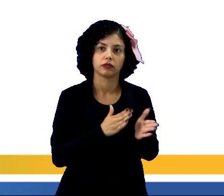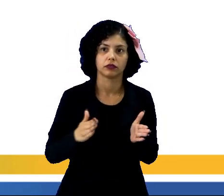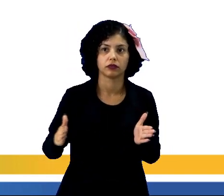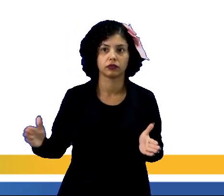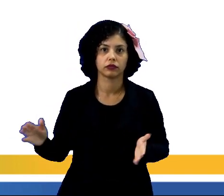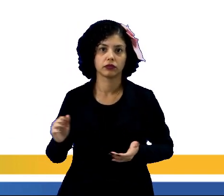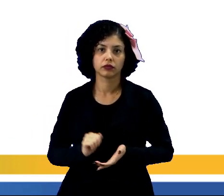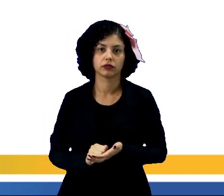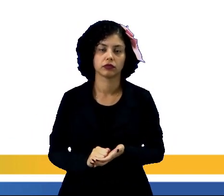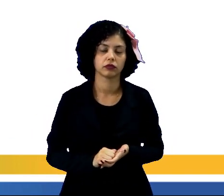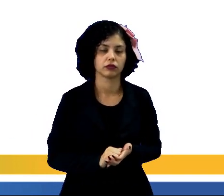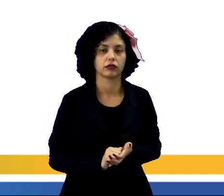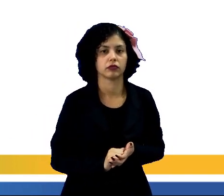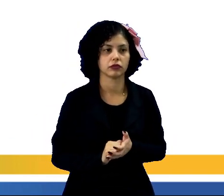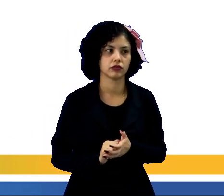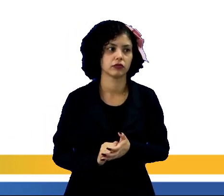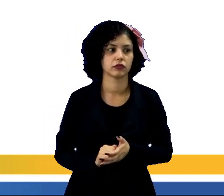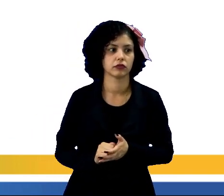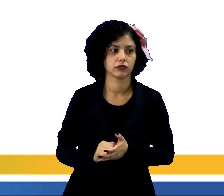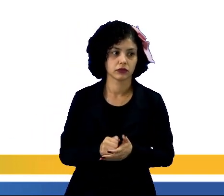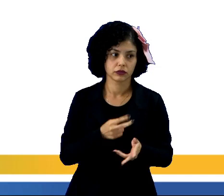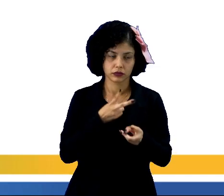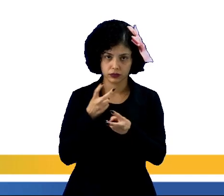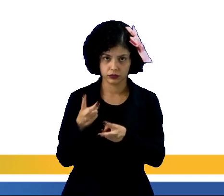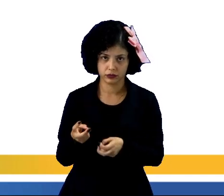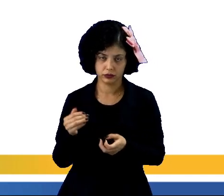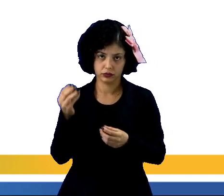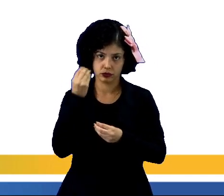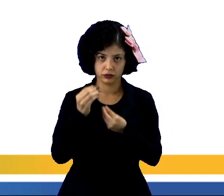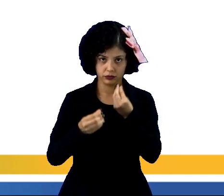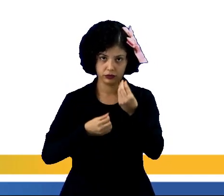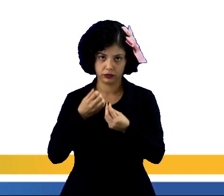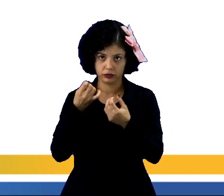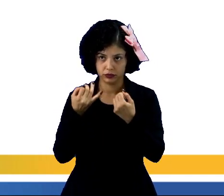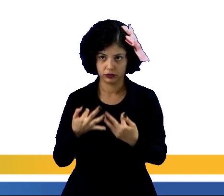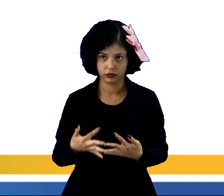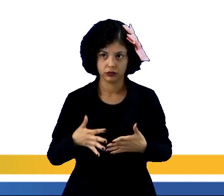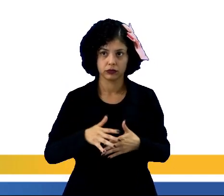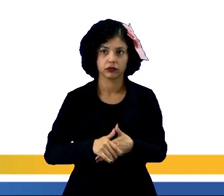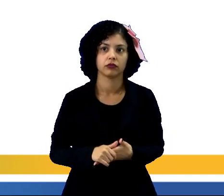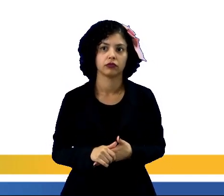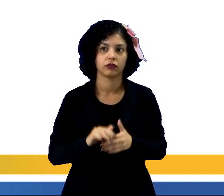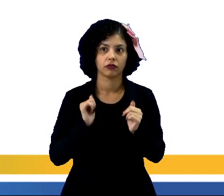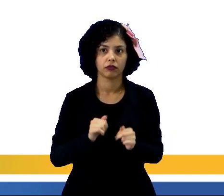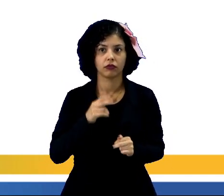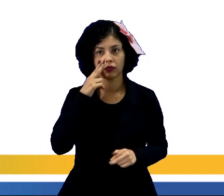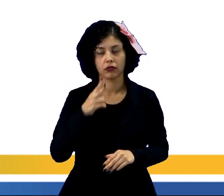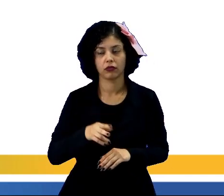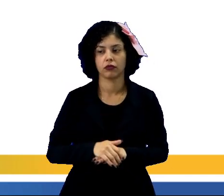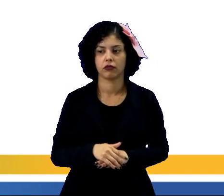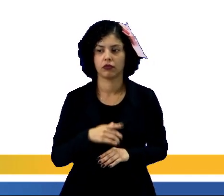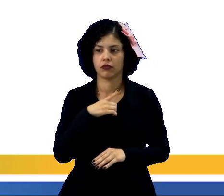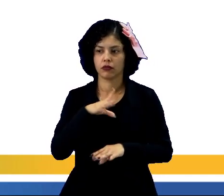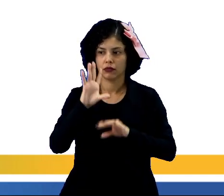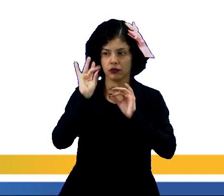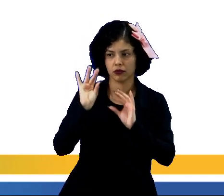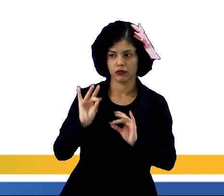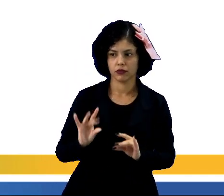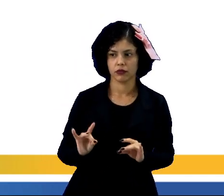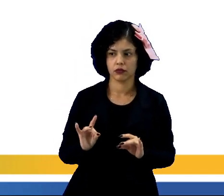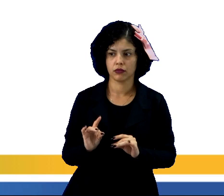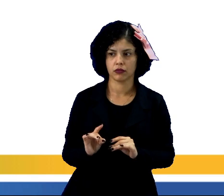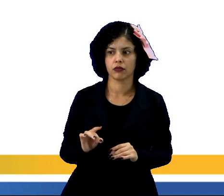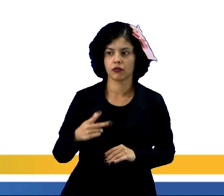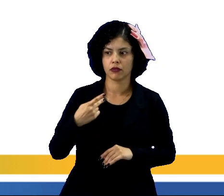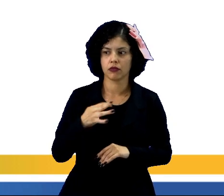passadas segundo regras definidas, e ele começou então essa explicação. Aí vocês podem ver que tem aí um destaque para a